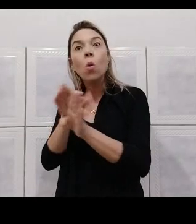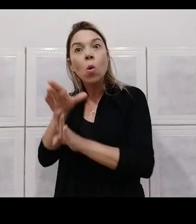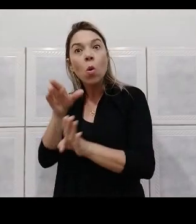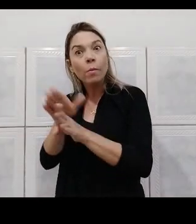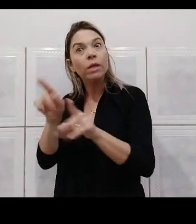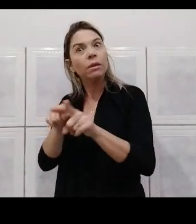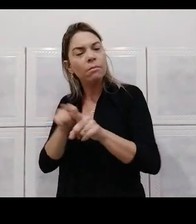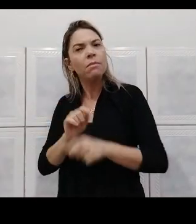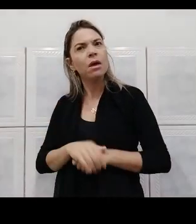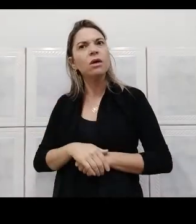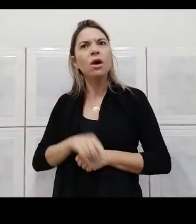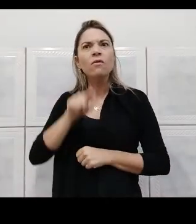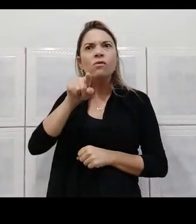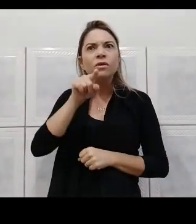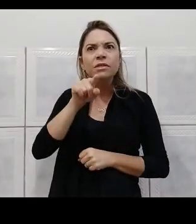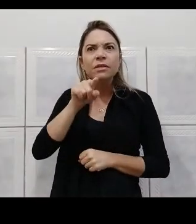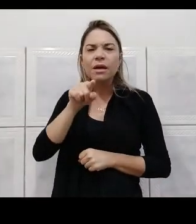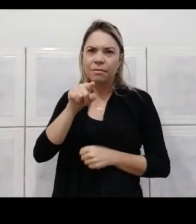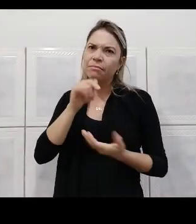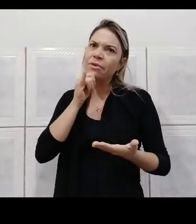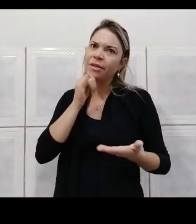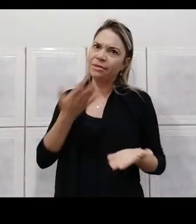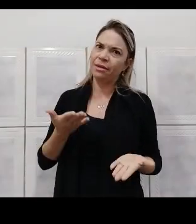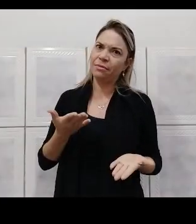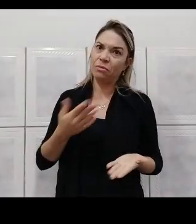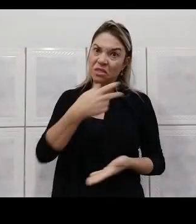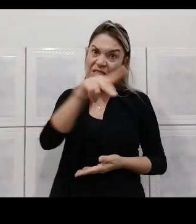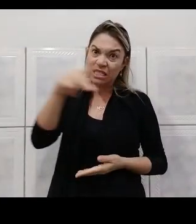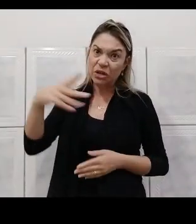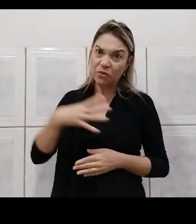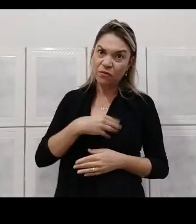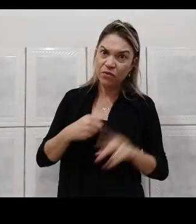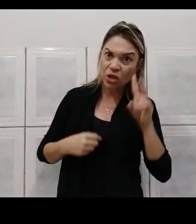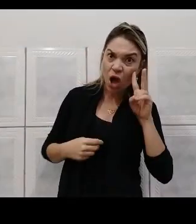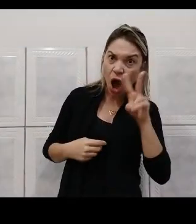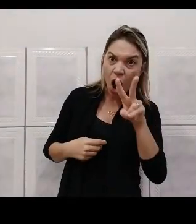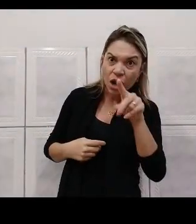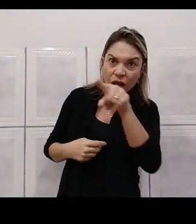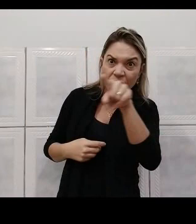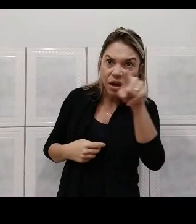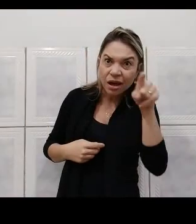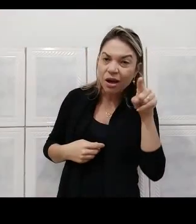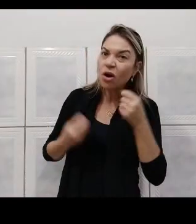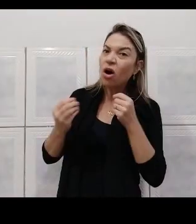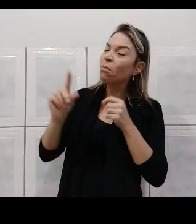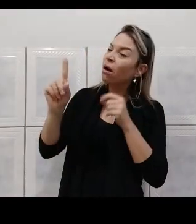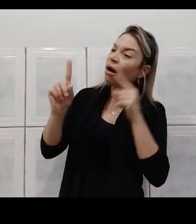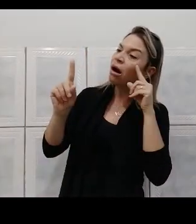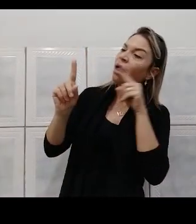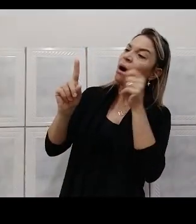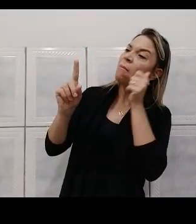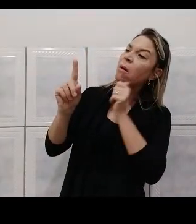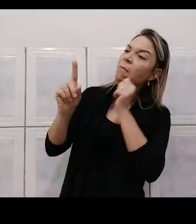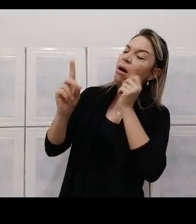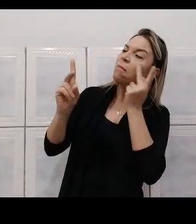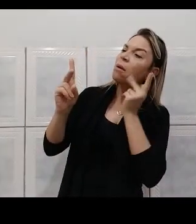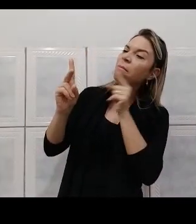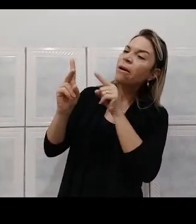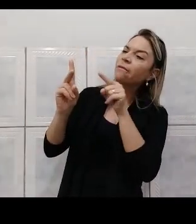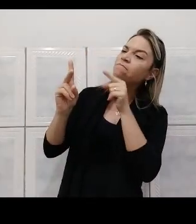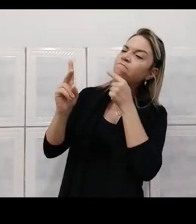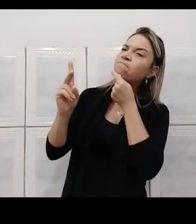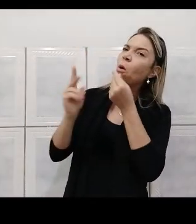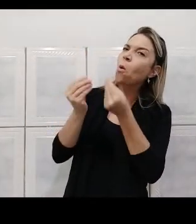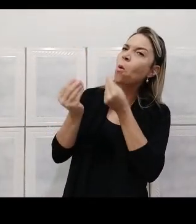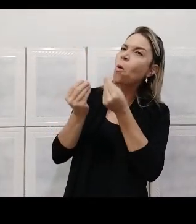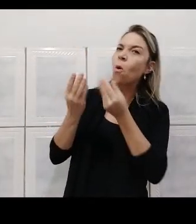filhos olham para a sua família, olham para o pai e a mãe, para concluírem se vale a pena também